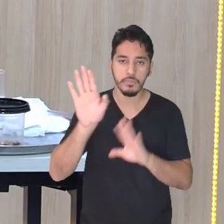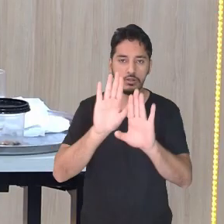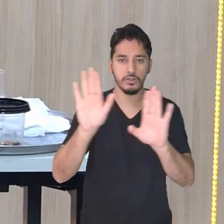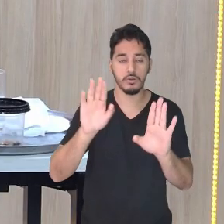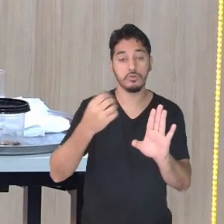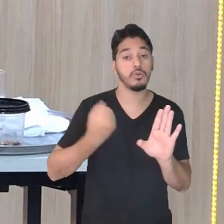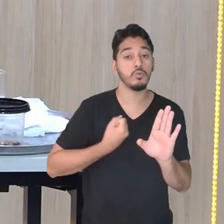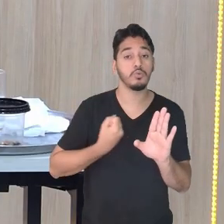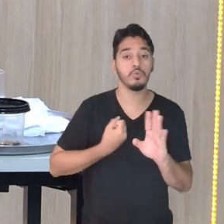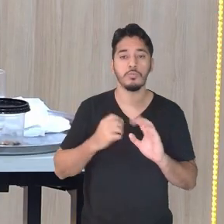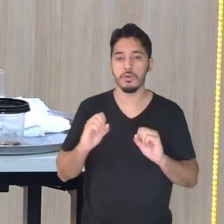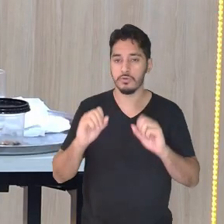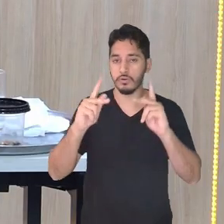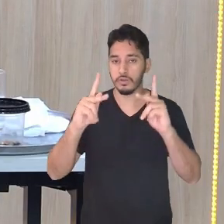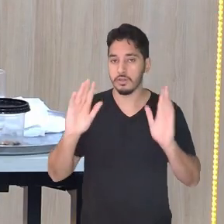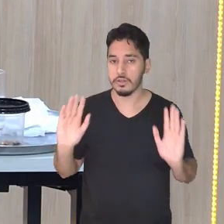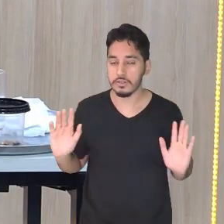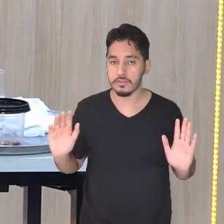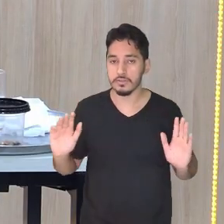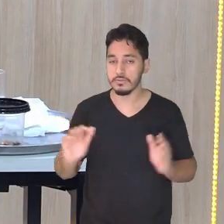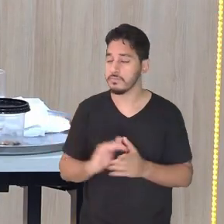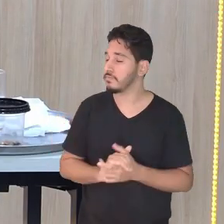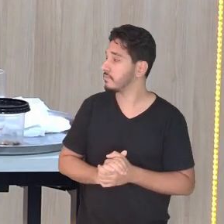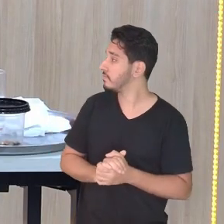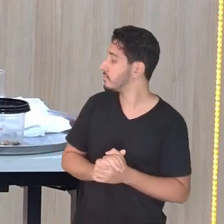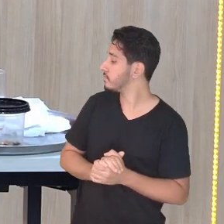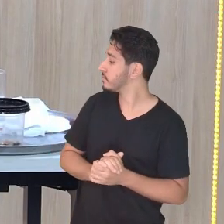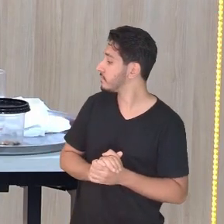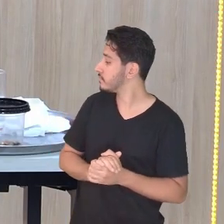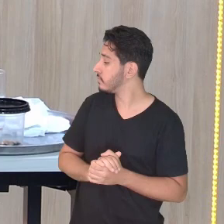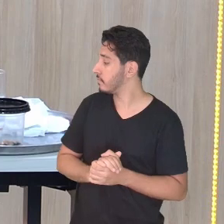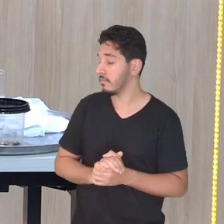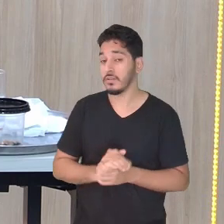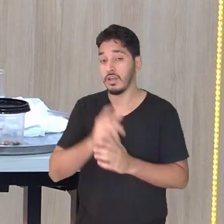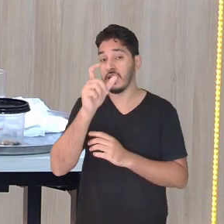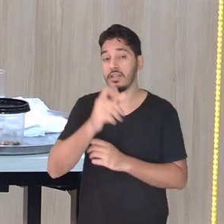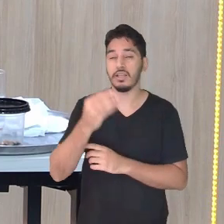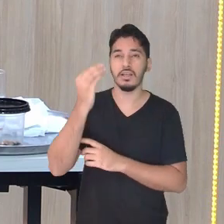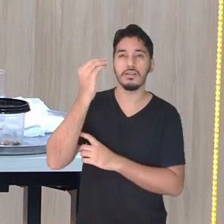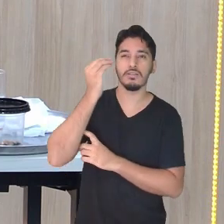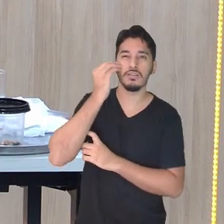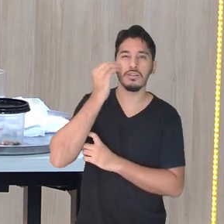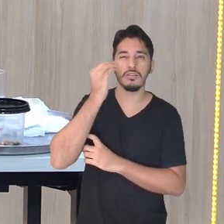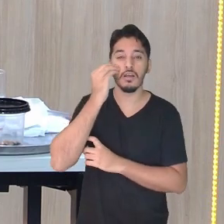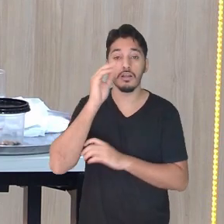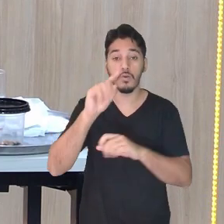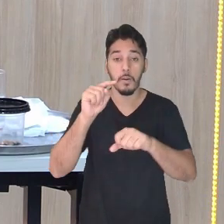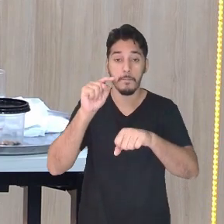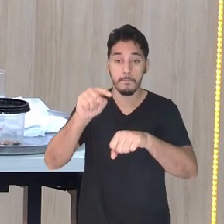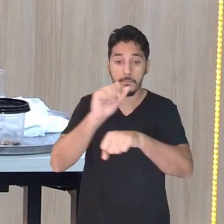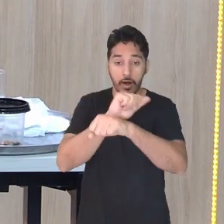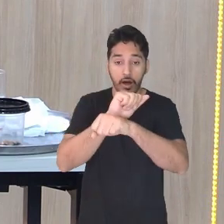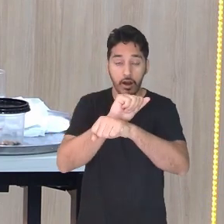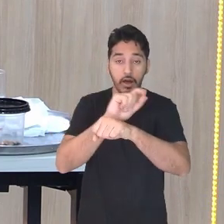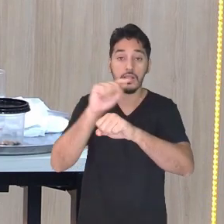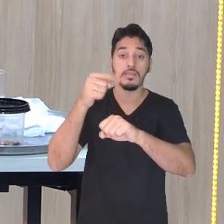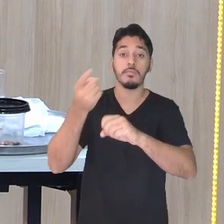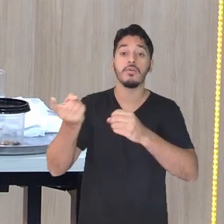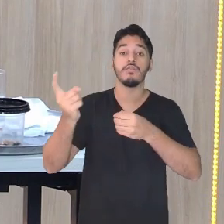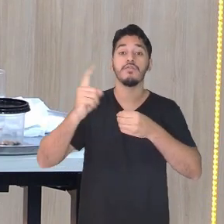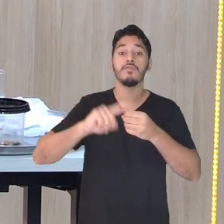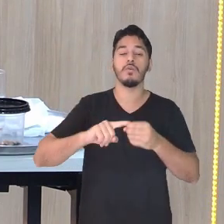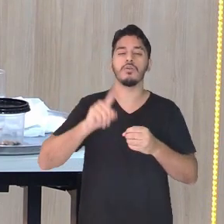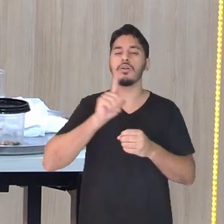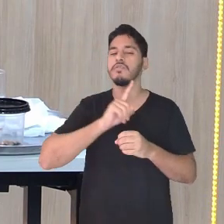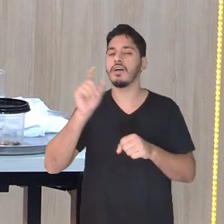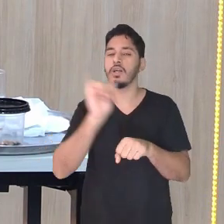pessoal? Ok? Então, quem está tentando fazer aí vai dar uma paradinha, continua depois. E quando a aula estiver lá